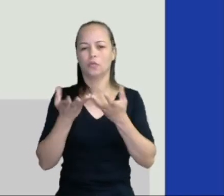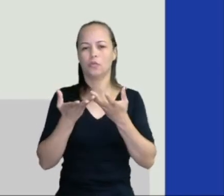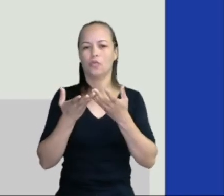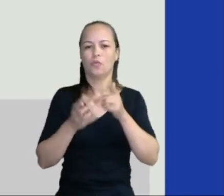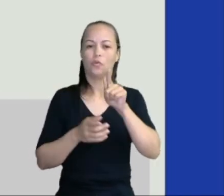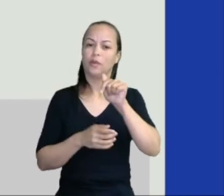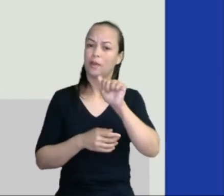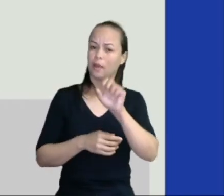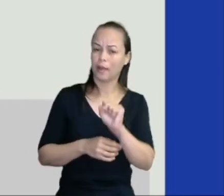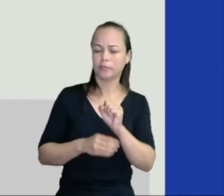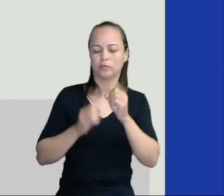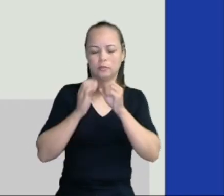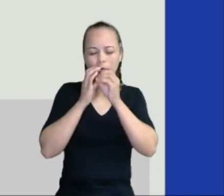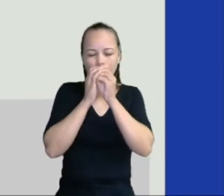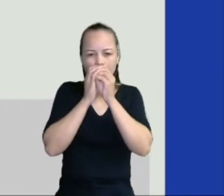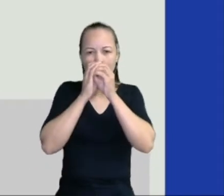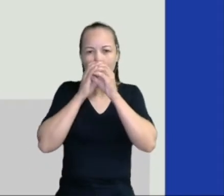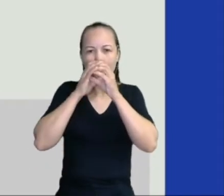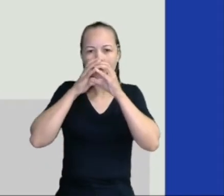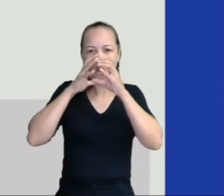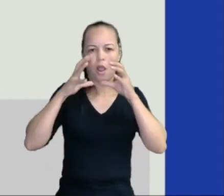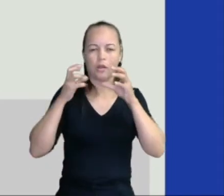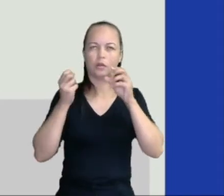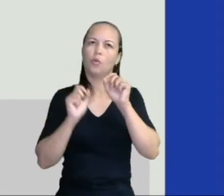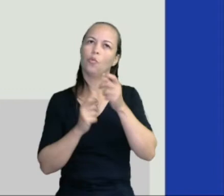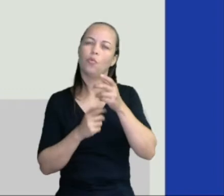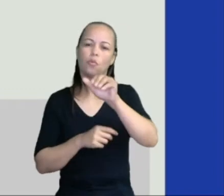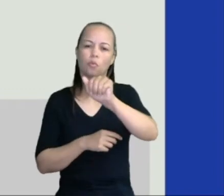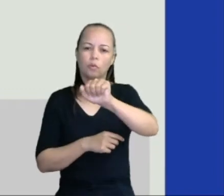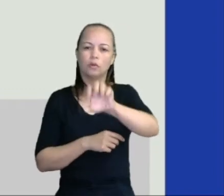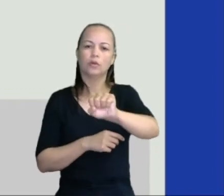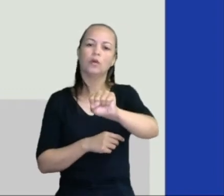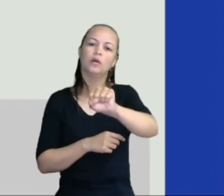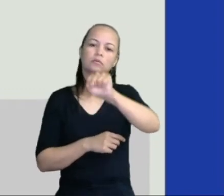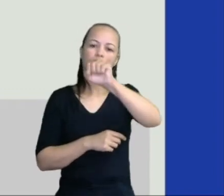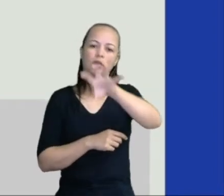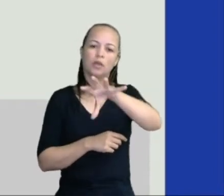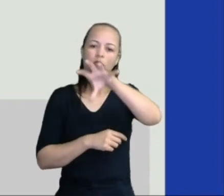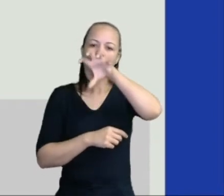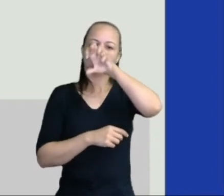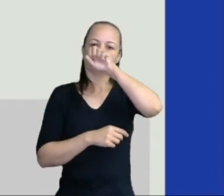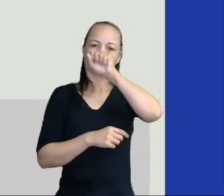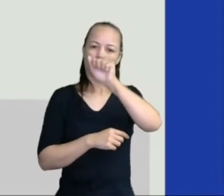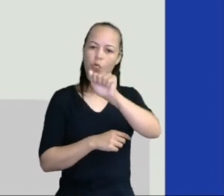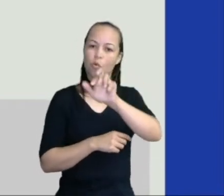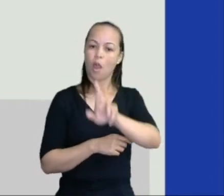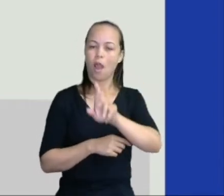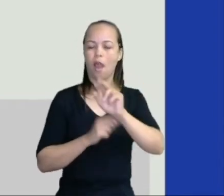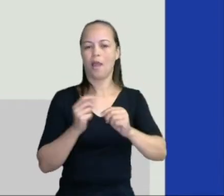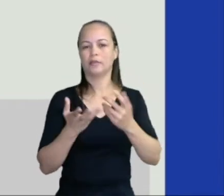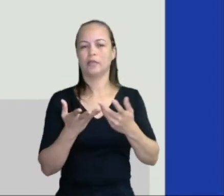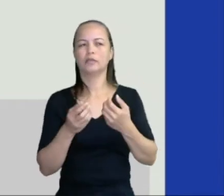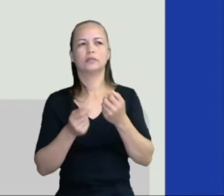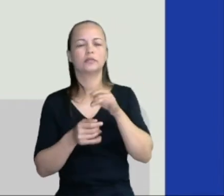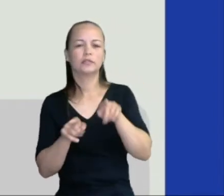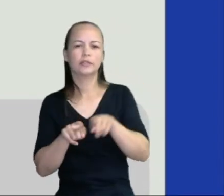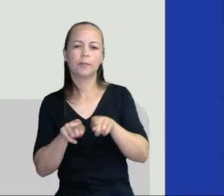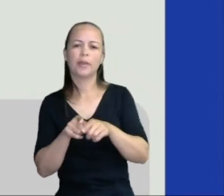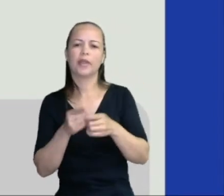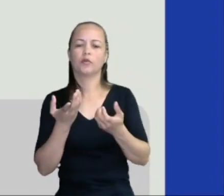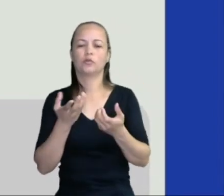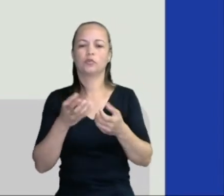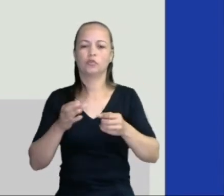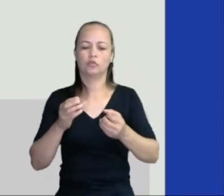gente enche o balão, o ar que a gente respira. Tudo isso aí, a fumaça que sai da chaleira quando a mamãe está esquentando a água.